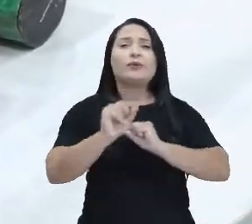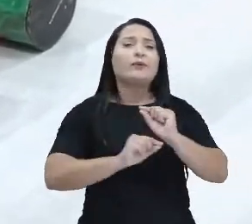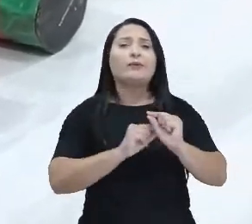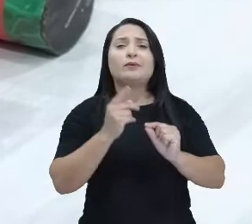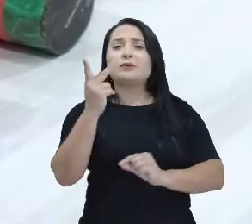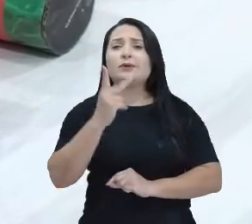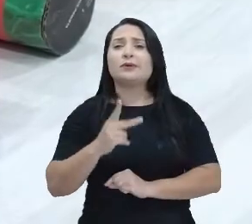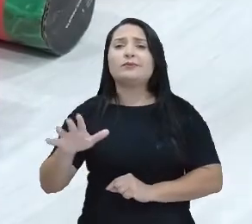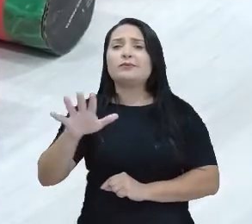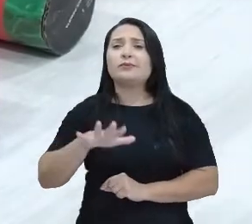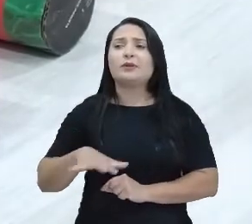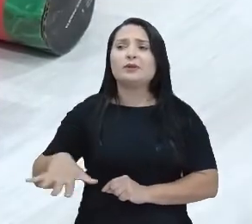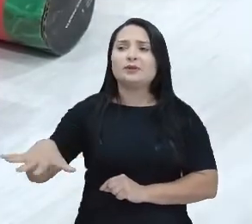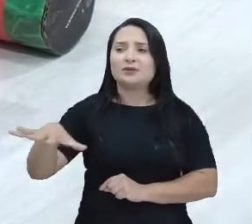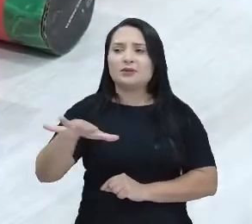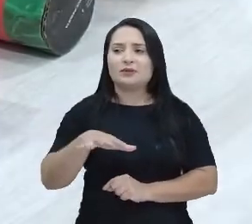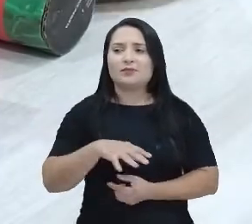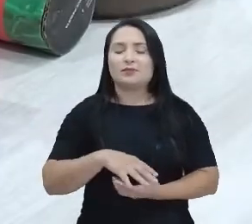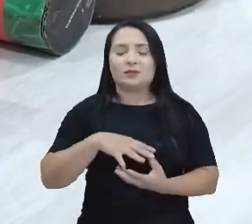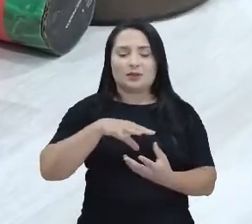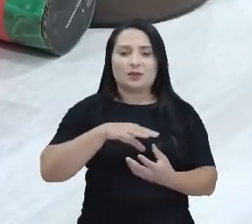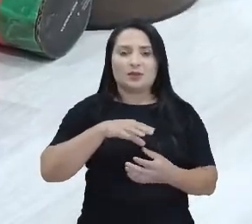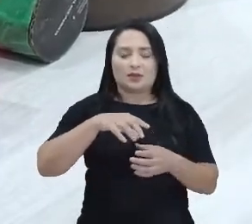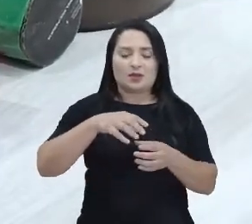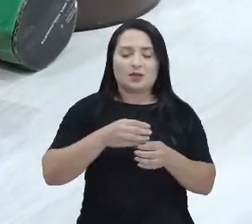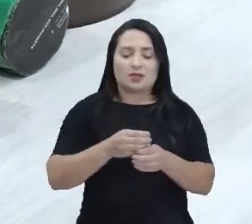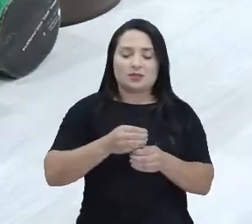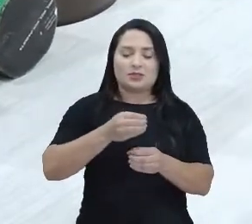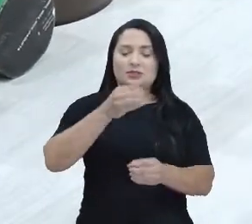espacial? Exatamente o